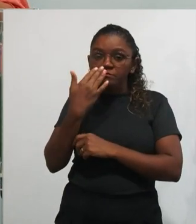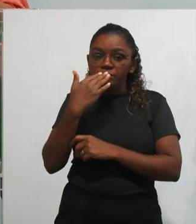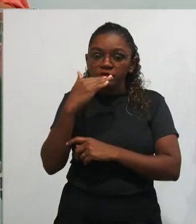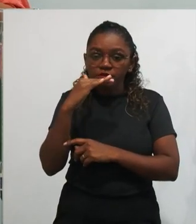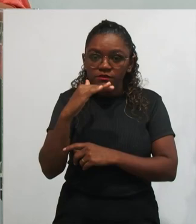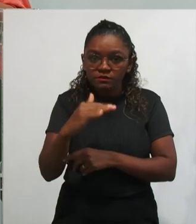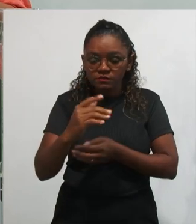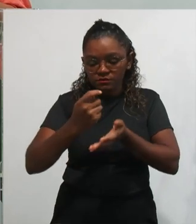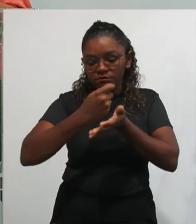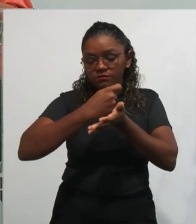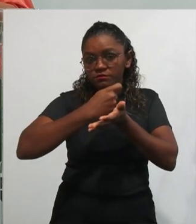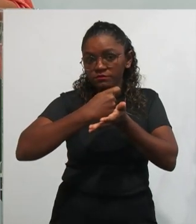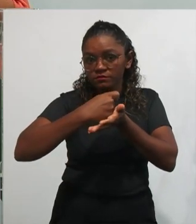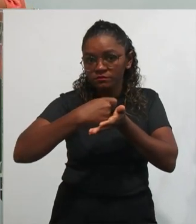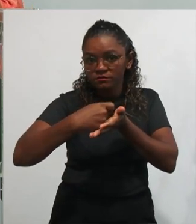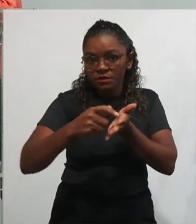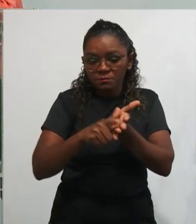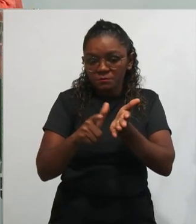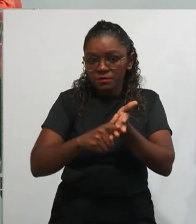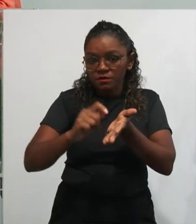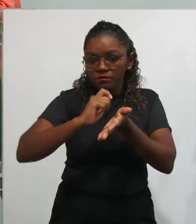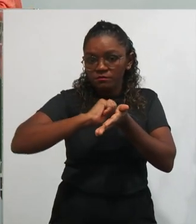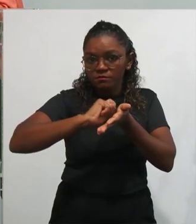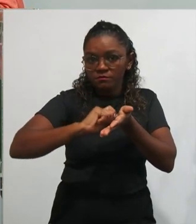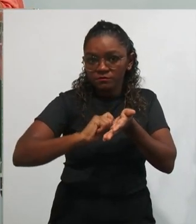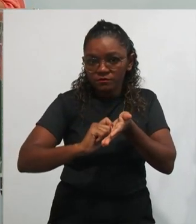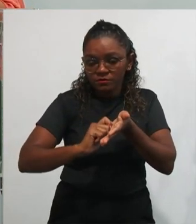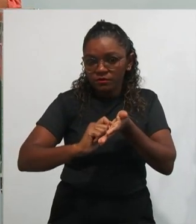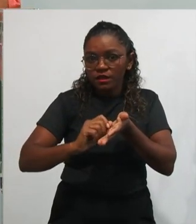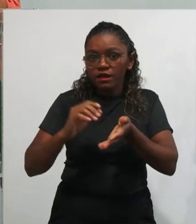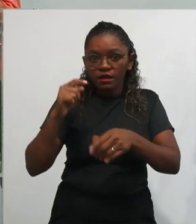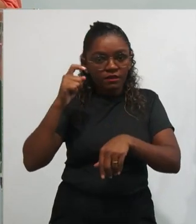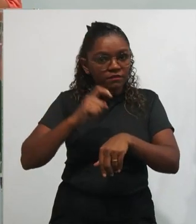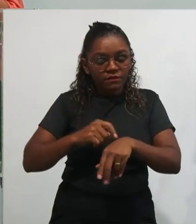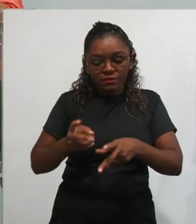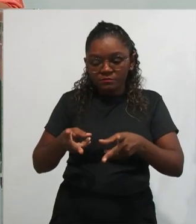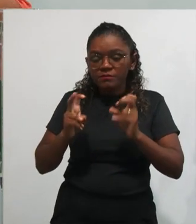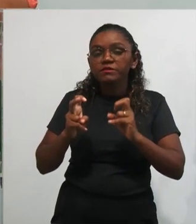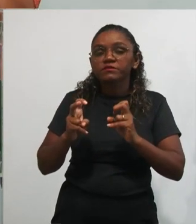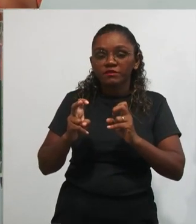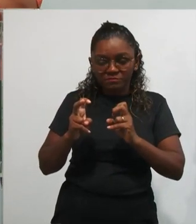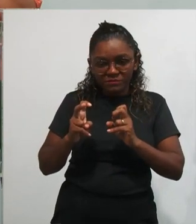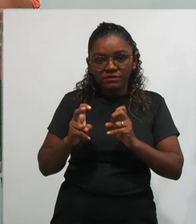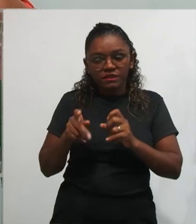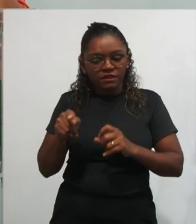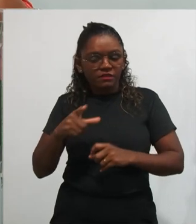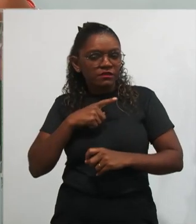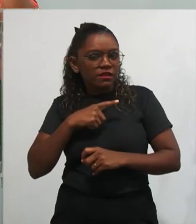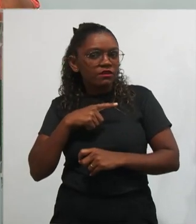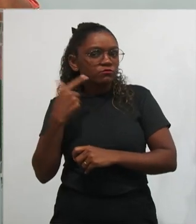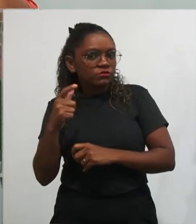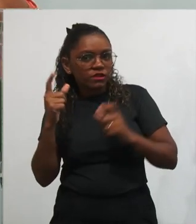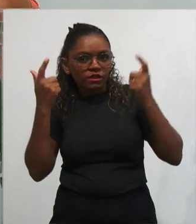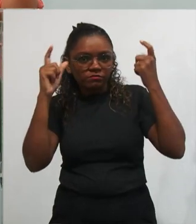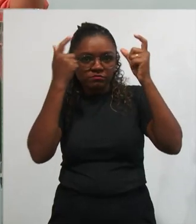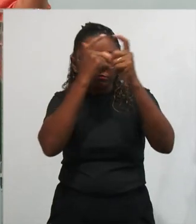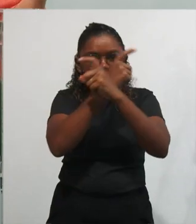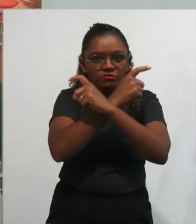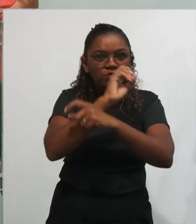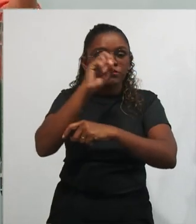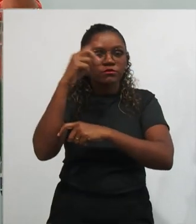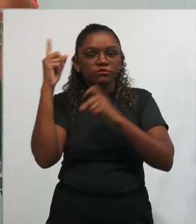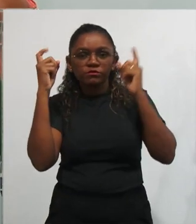impõe sobre o papel ali você já consegue perceber se ela tem traços ou não de algum distúrbio ou alguma